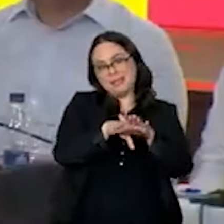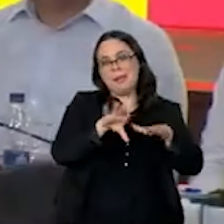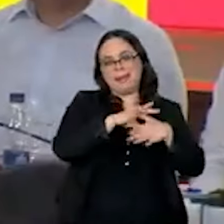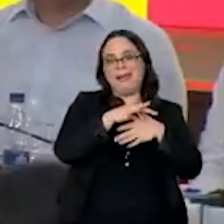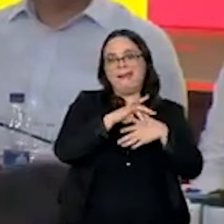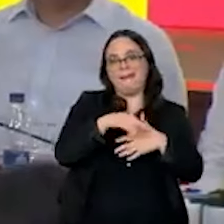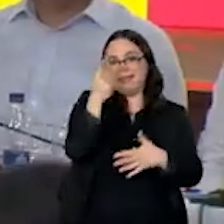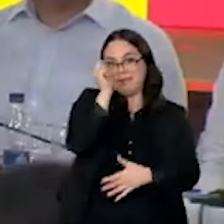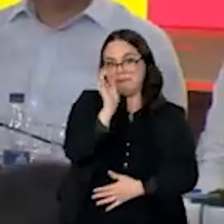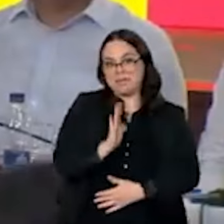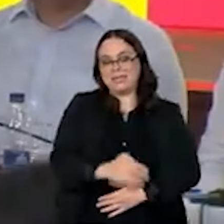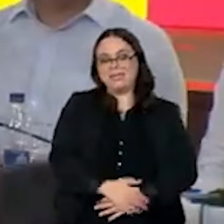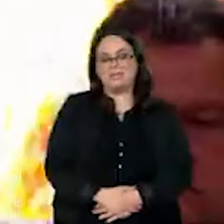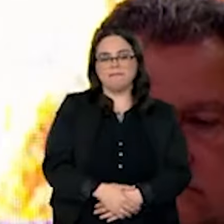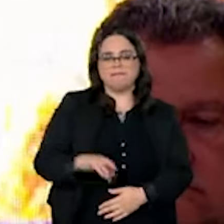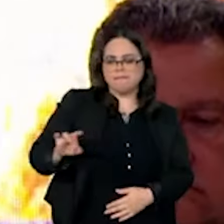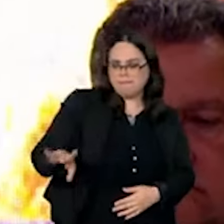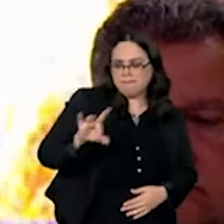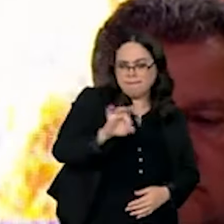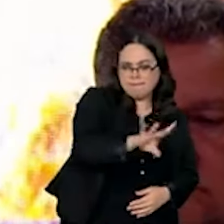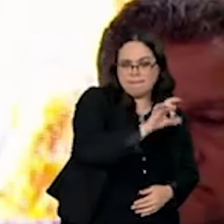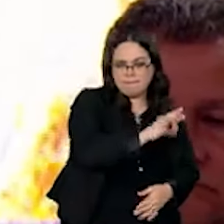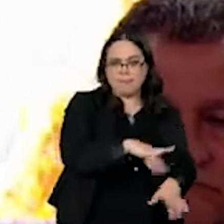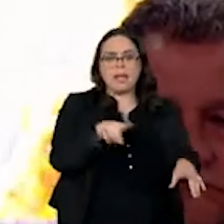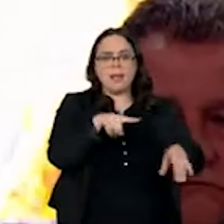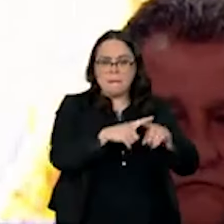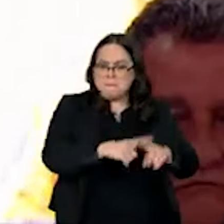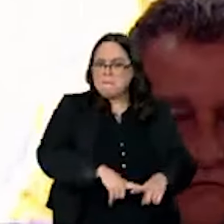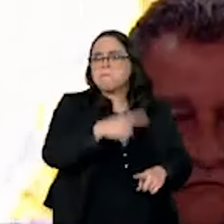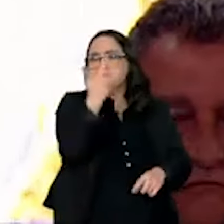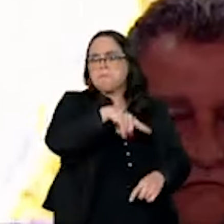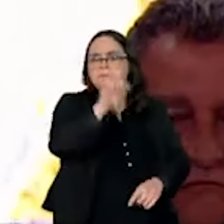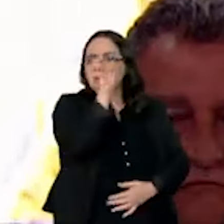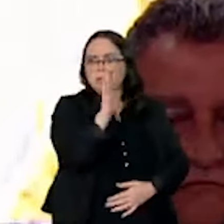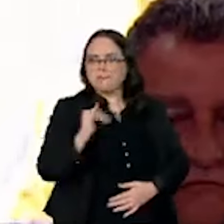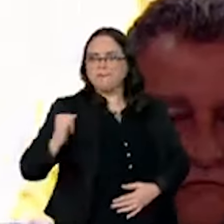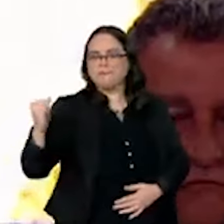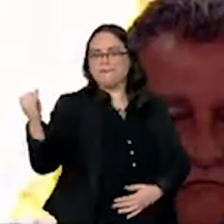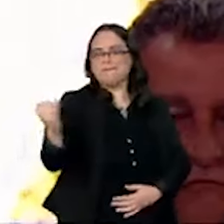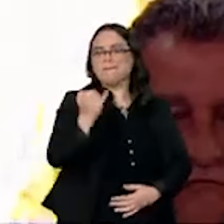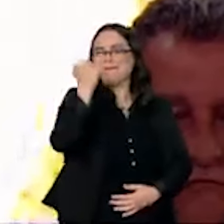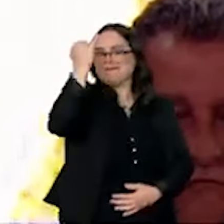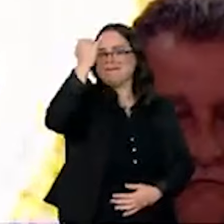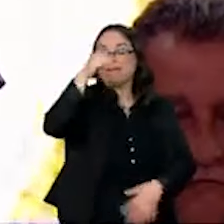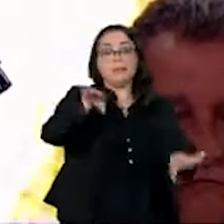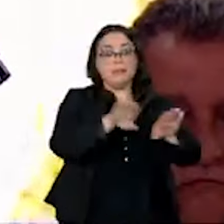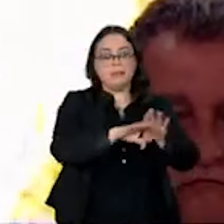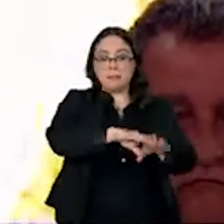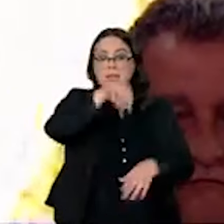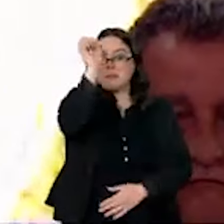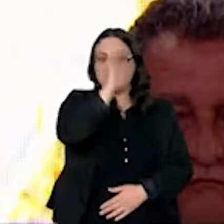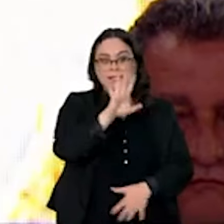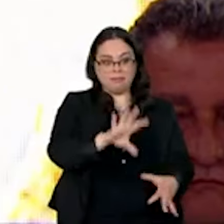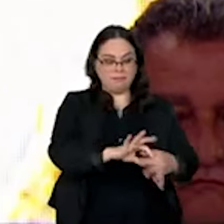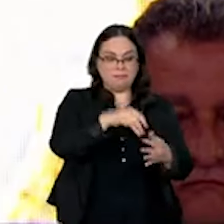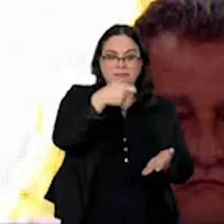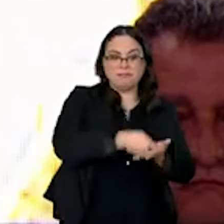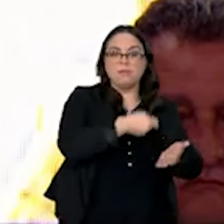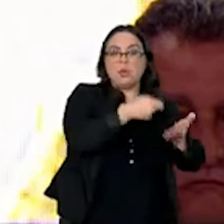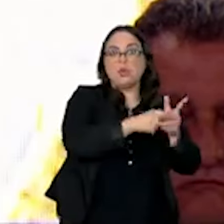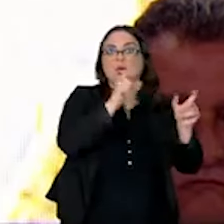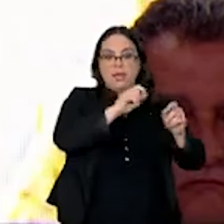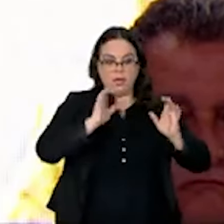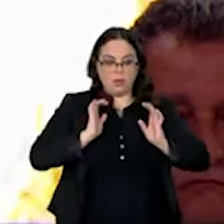brasileira. E cada vez mais, o Brasil é importante e cada vez mais ele exige que o Brasil tenha